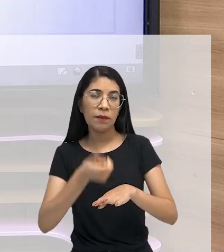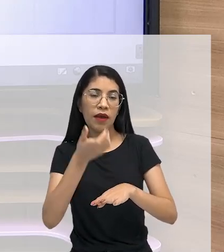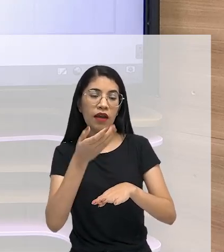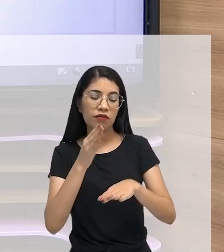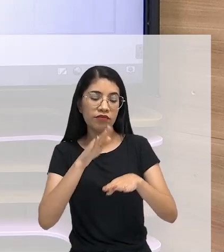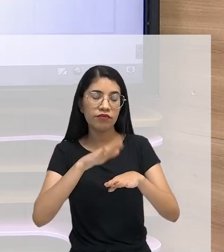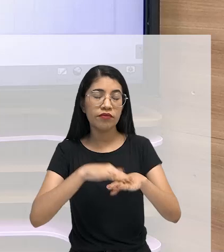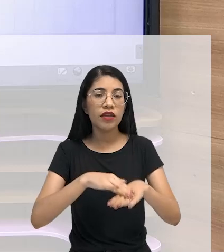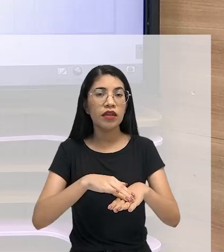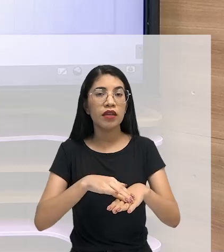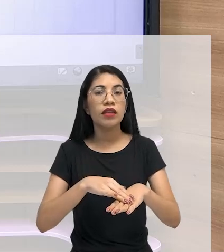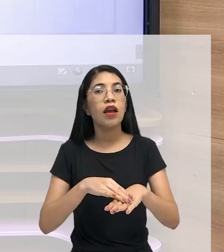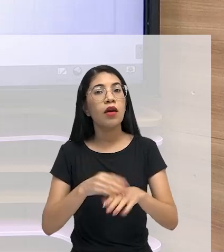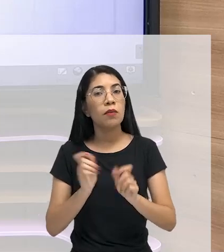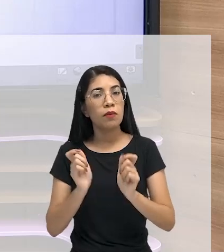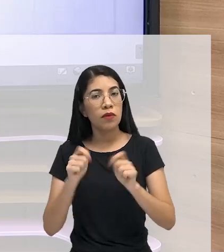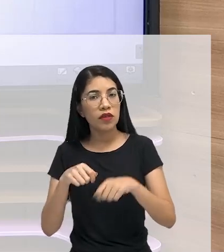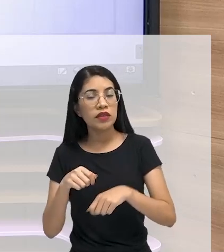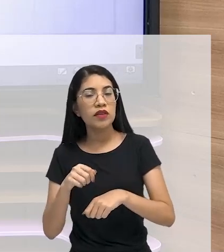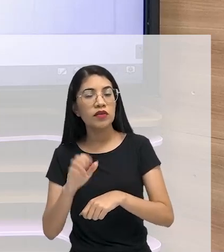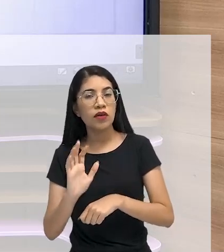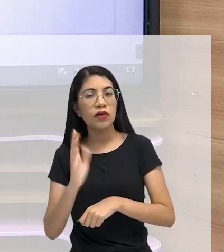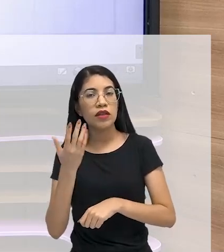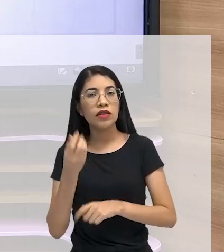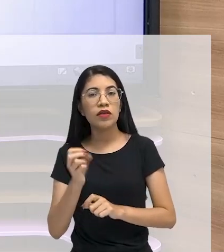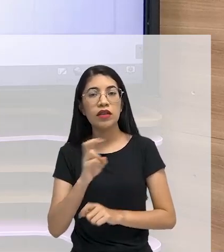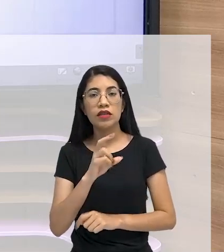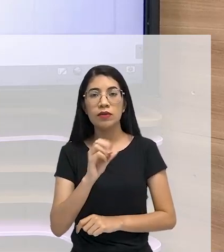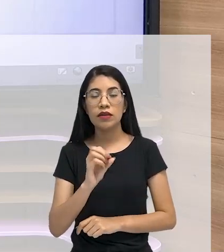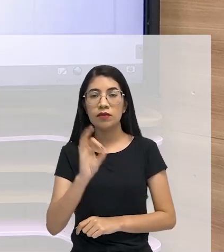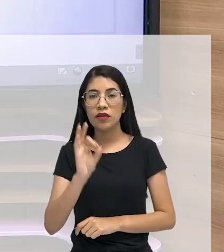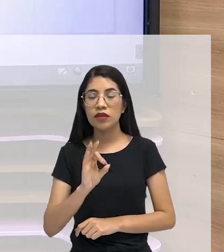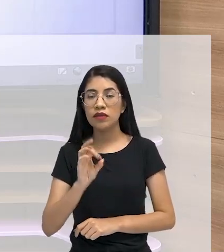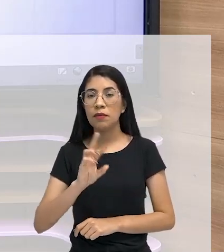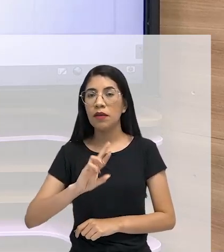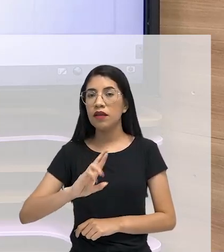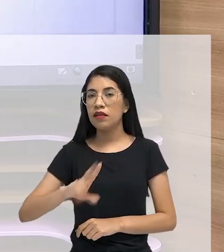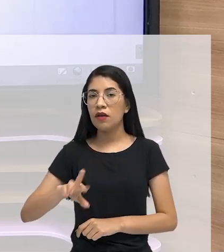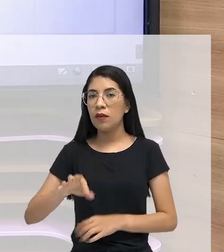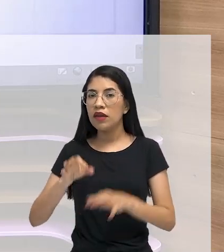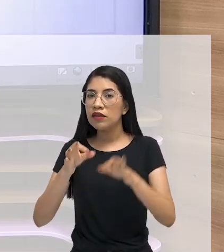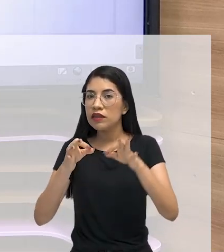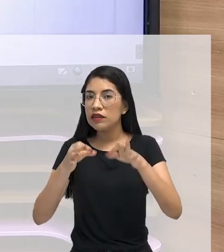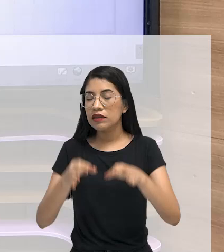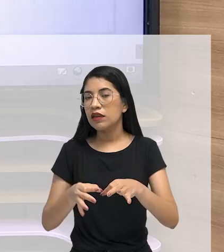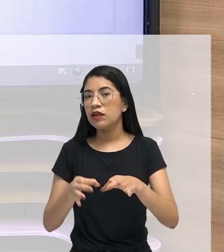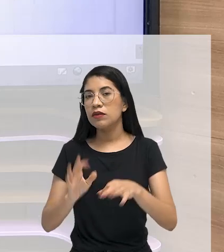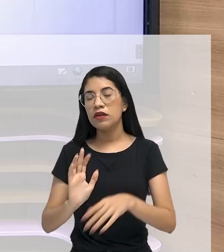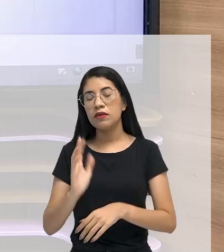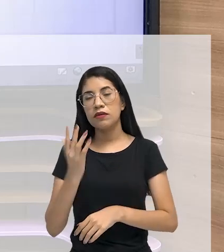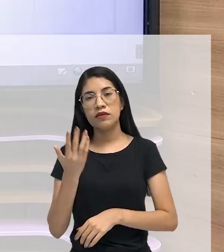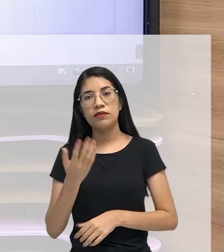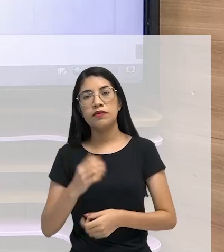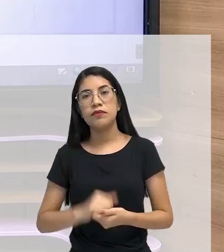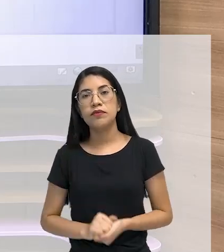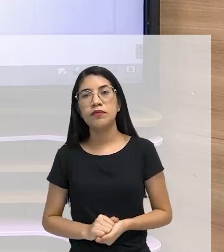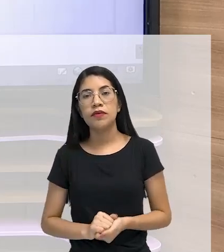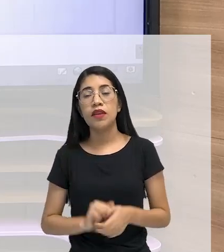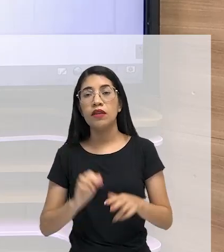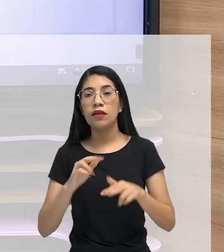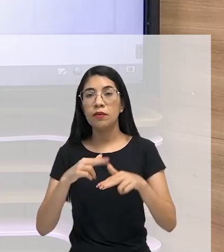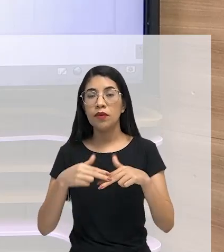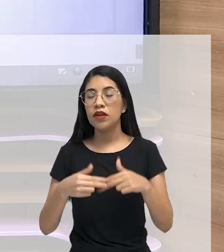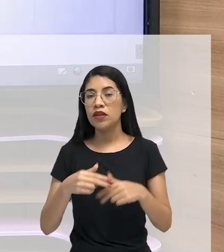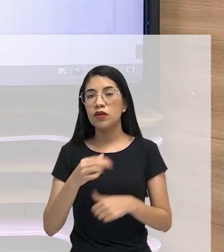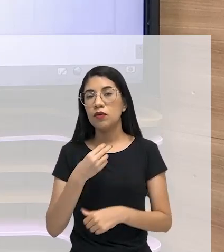cima, tá? Você tem a chance de 50%, mas não é garantia de que aquilo vai ocorrer. Por isso que aqui